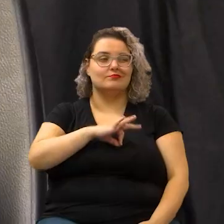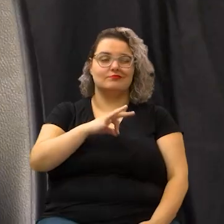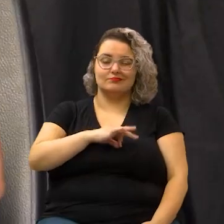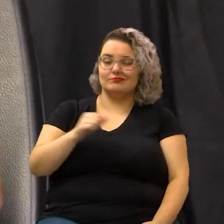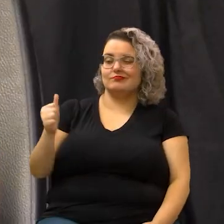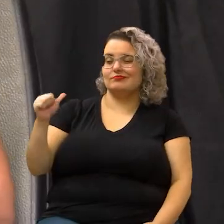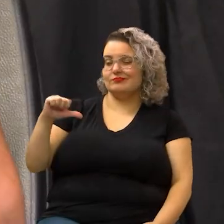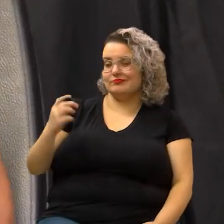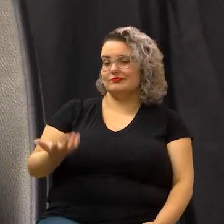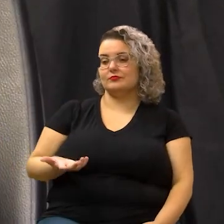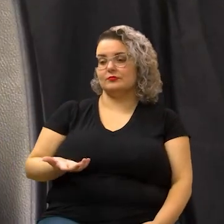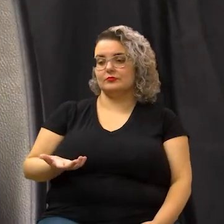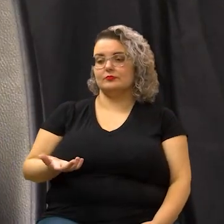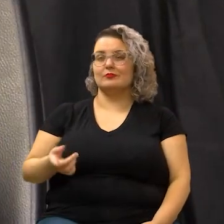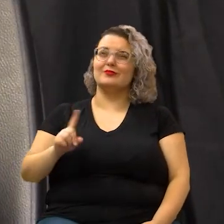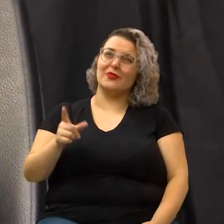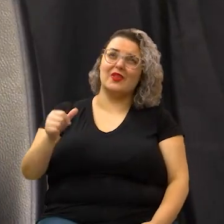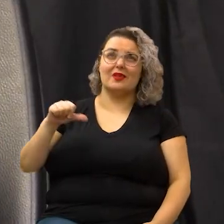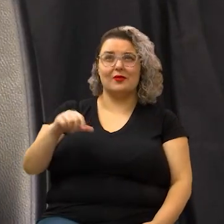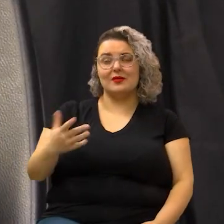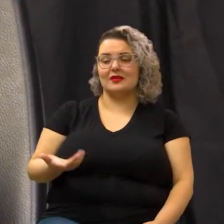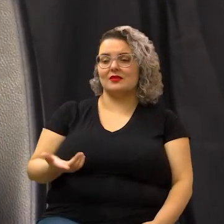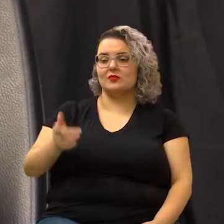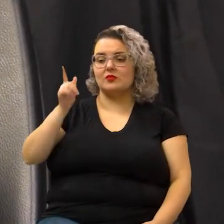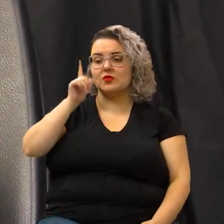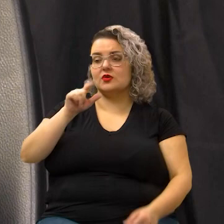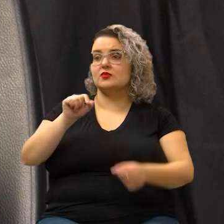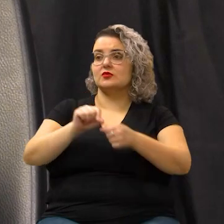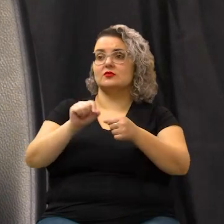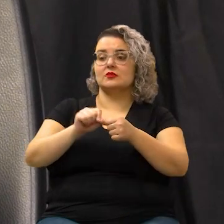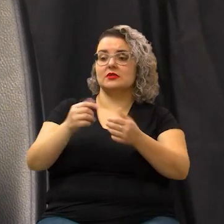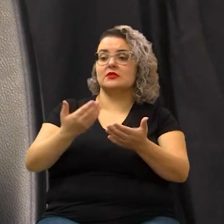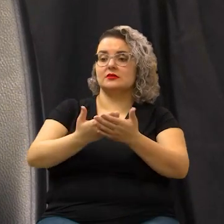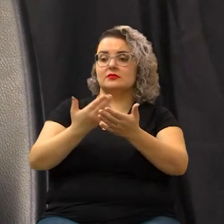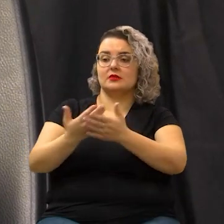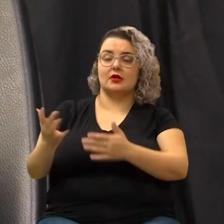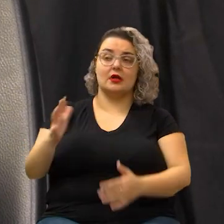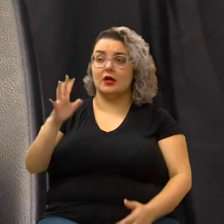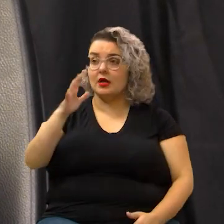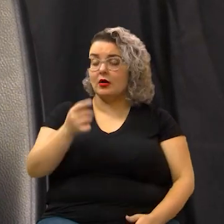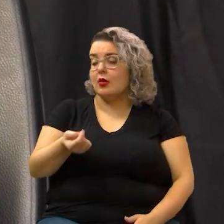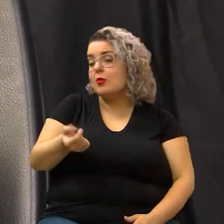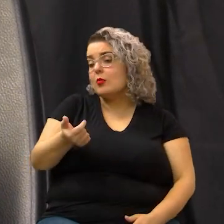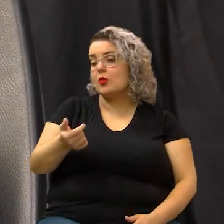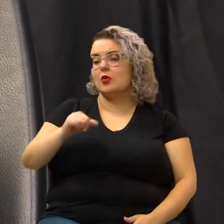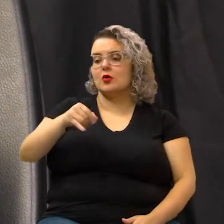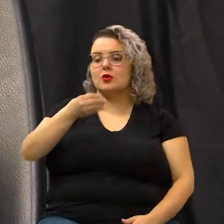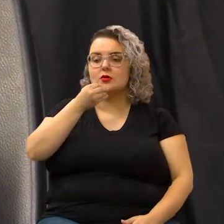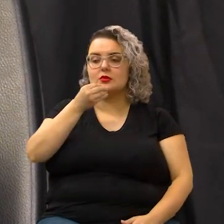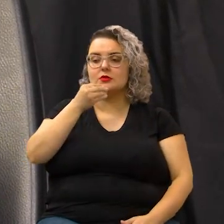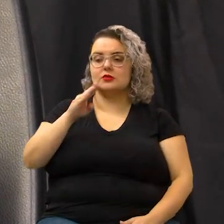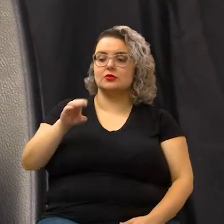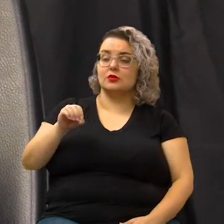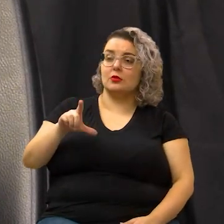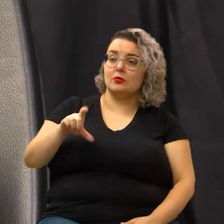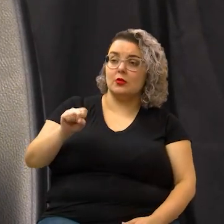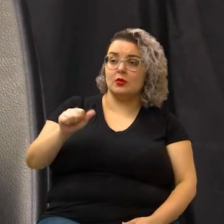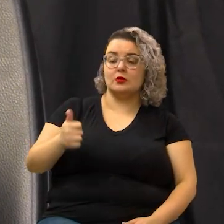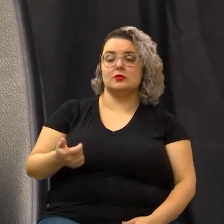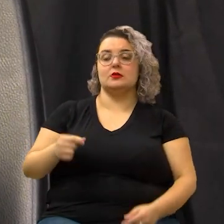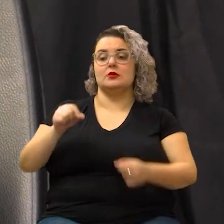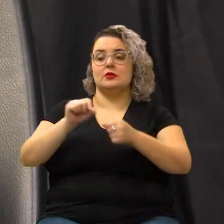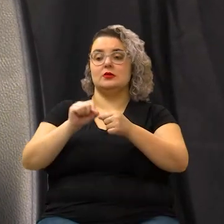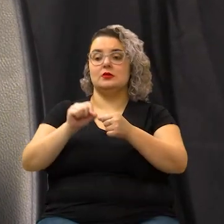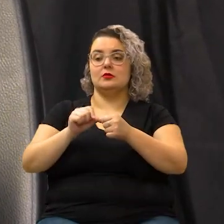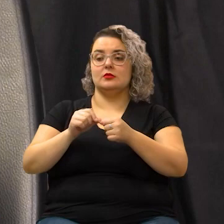era ruim, assim, até não era ruim, mas não dava para fazer um estudo, era caro, poucas oportunidades de